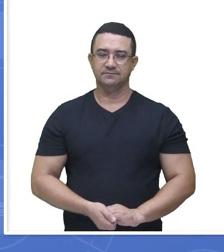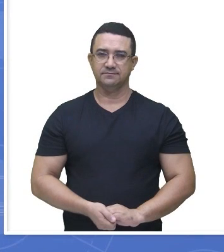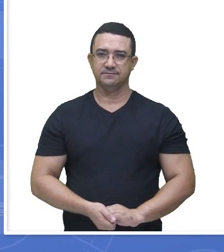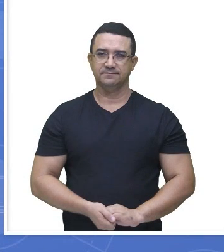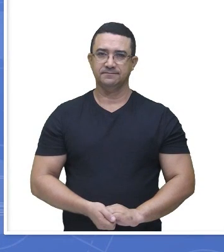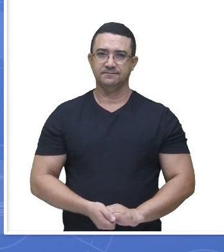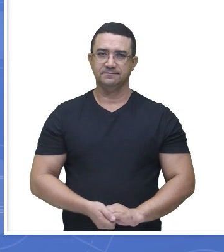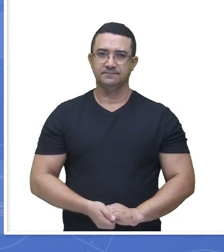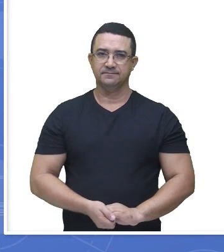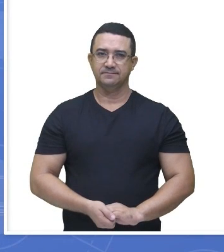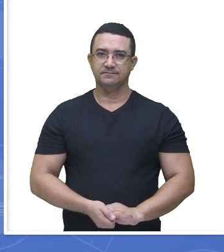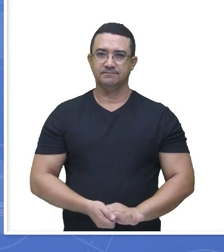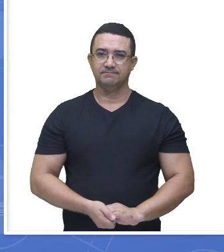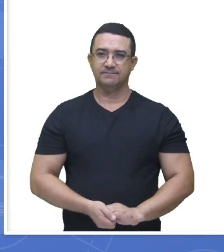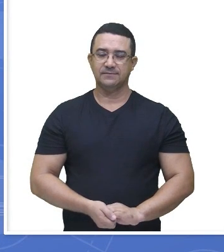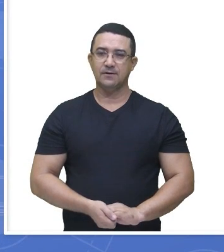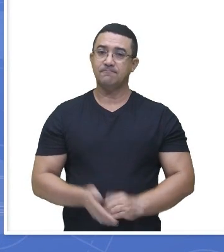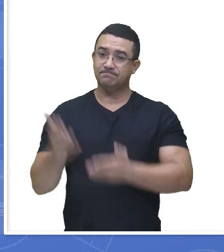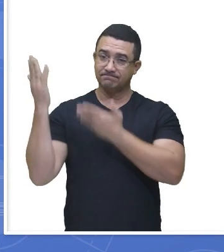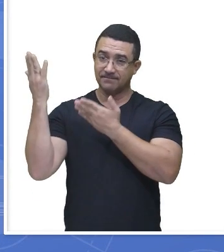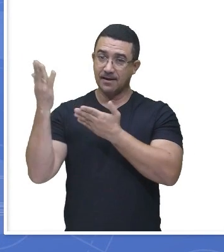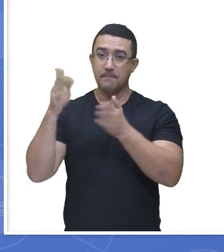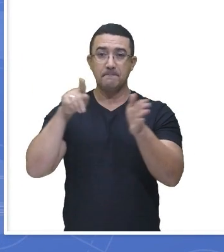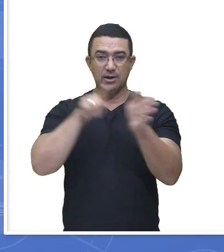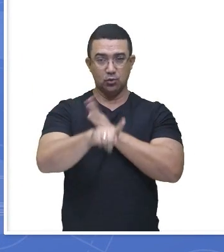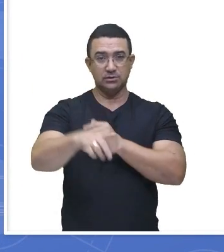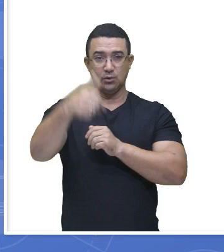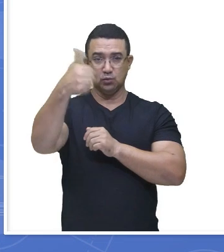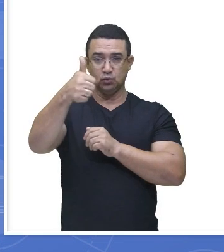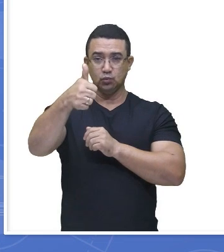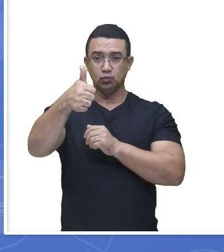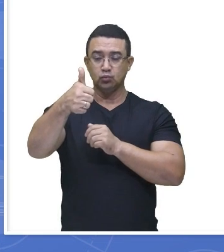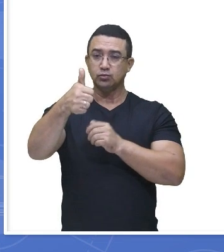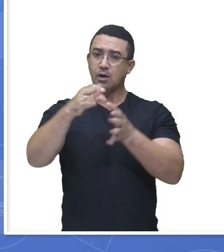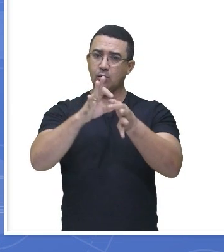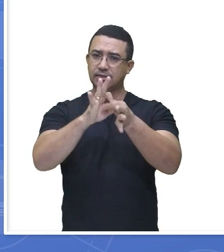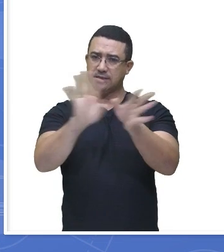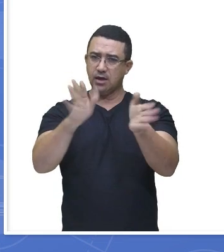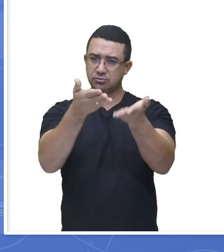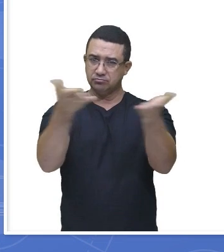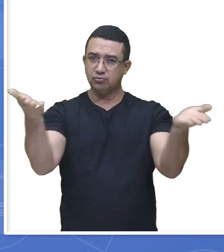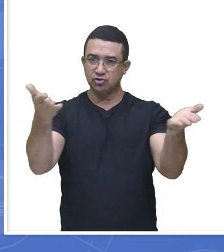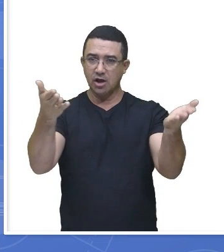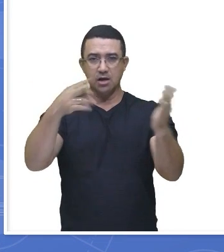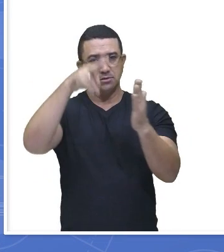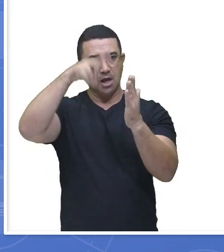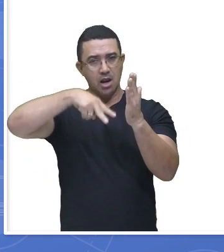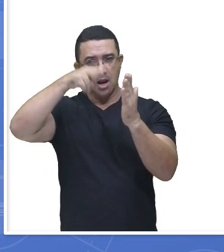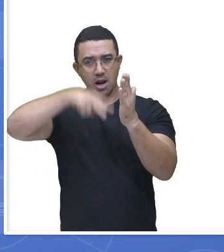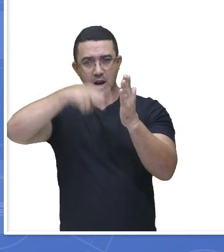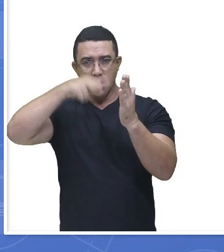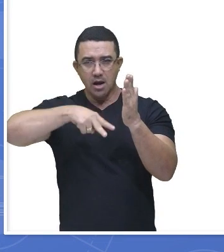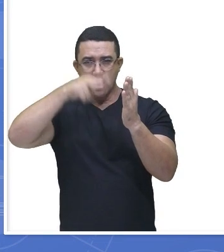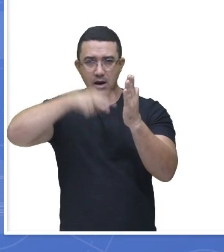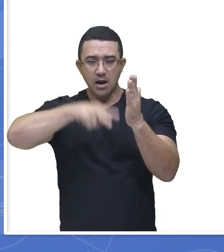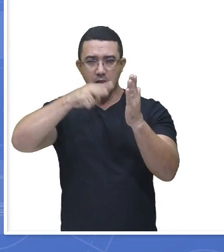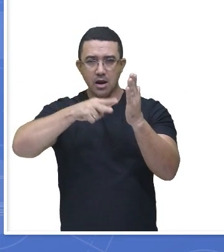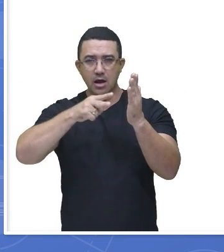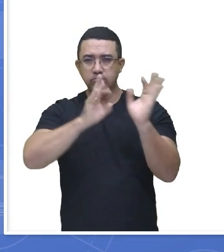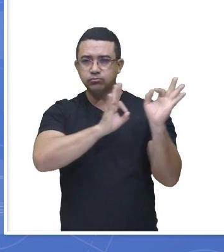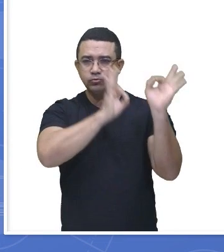Muito bem, esta é a primeira questão e eu deixo aqui para vocês lerem